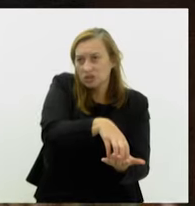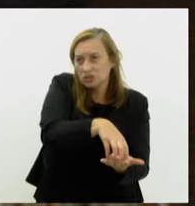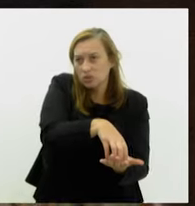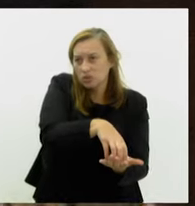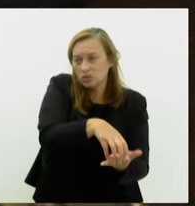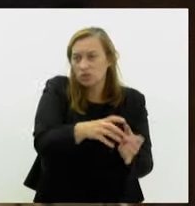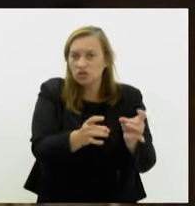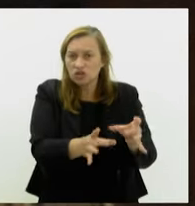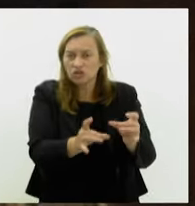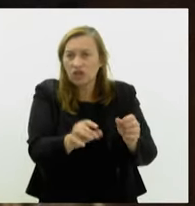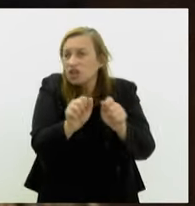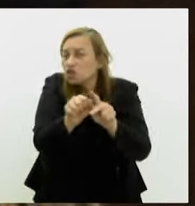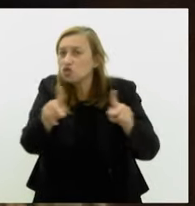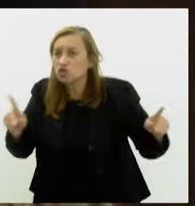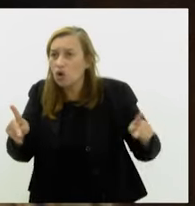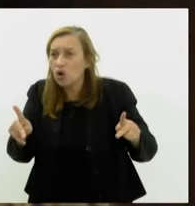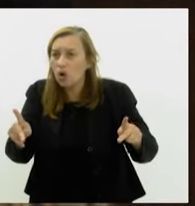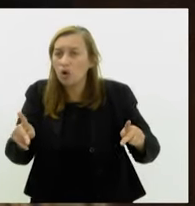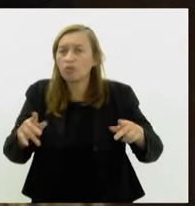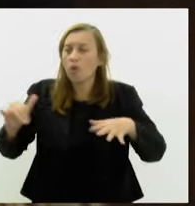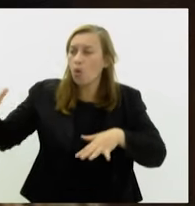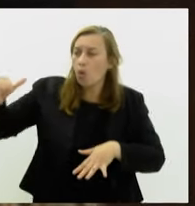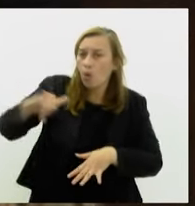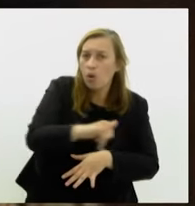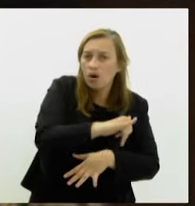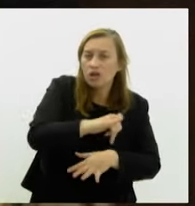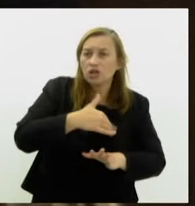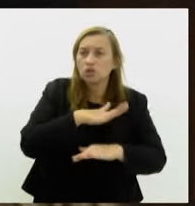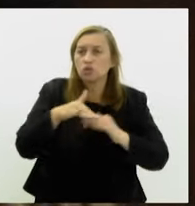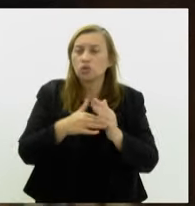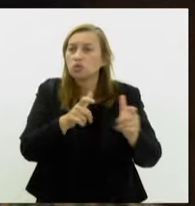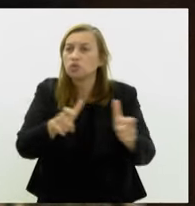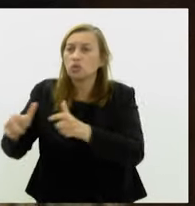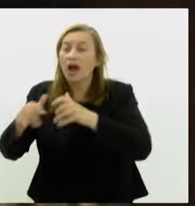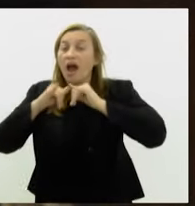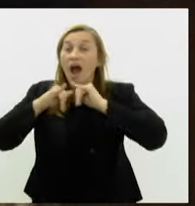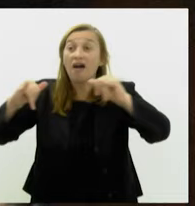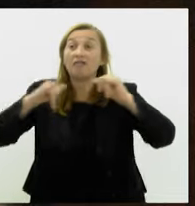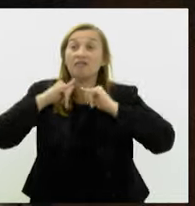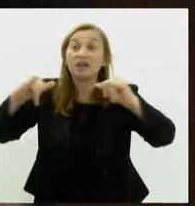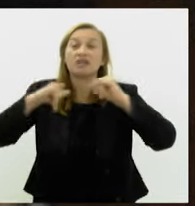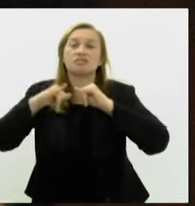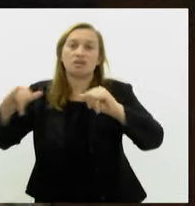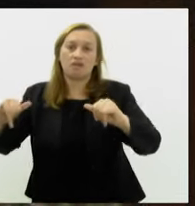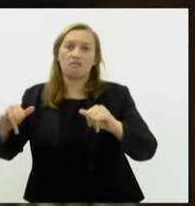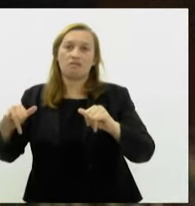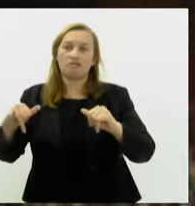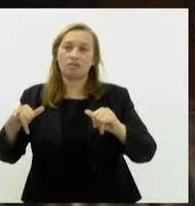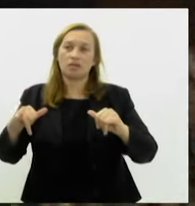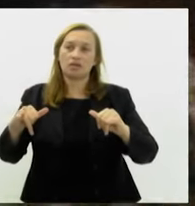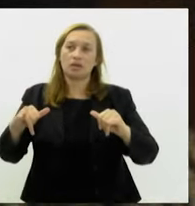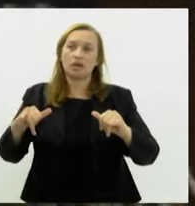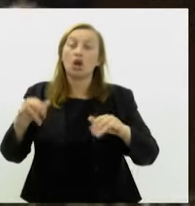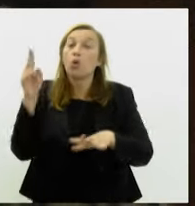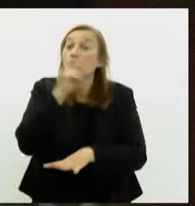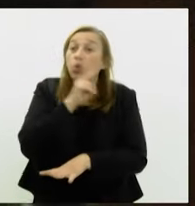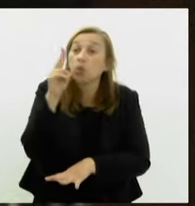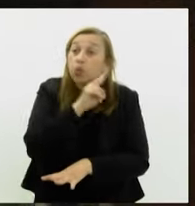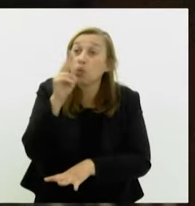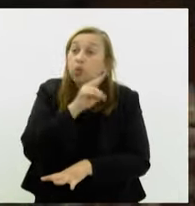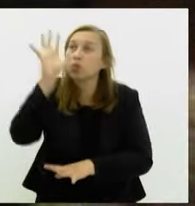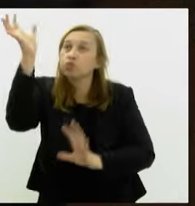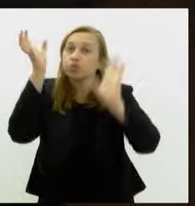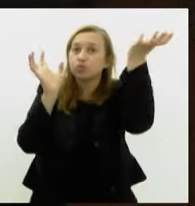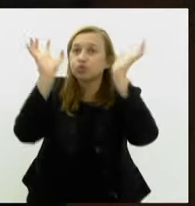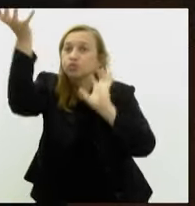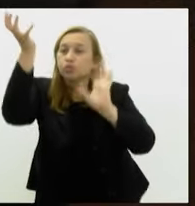comercial, nos shopping centers, aeroportos e etc., da condição de emergência, da condição de